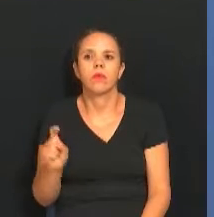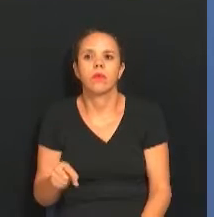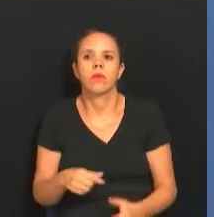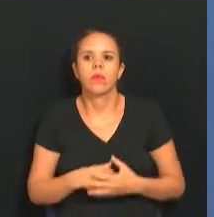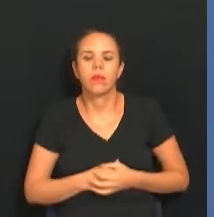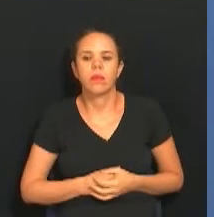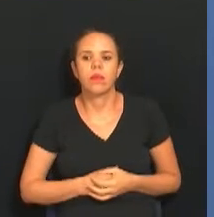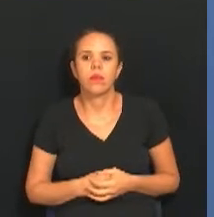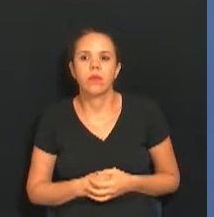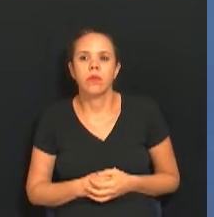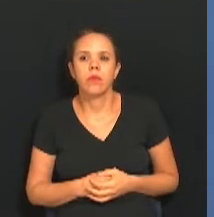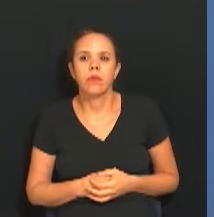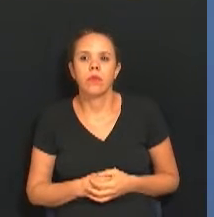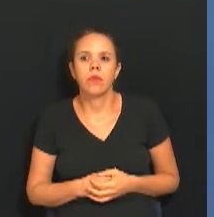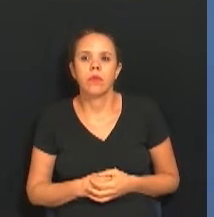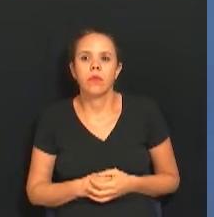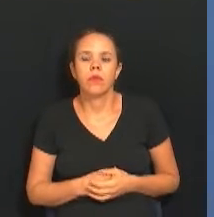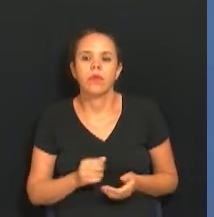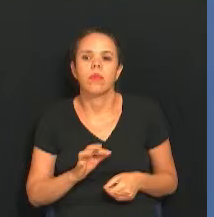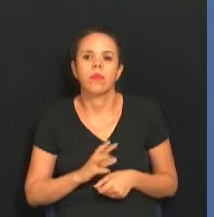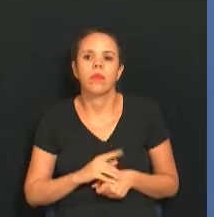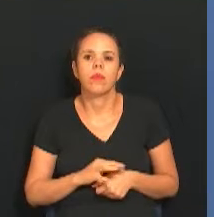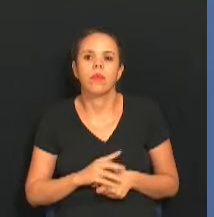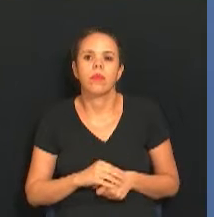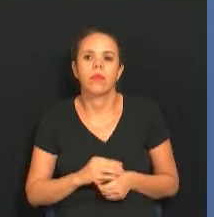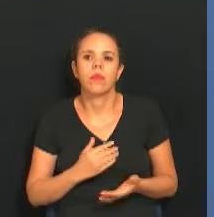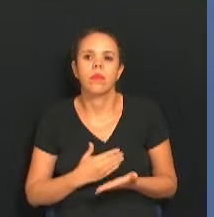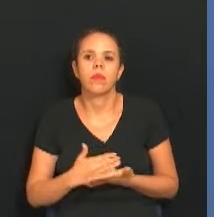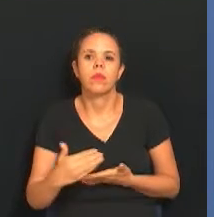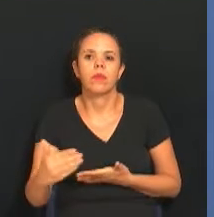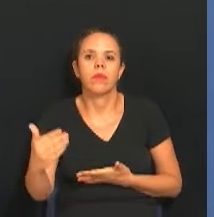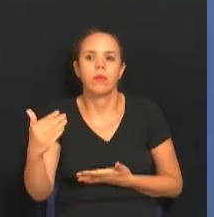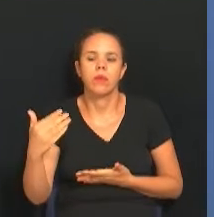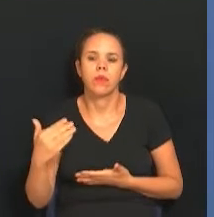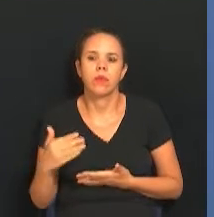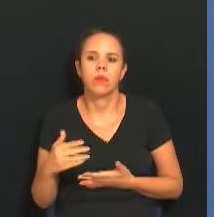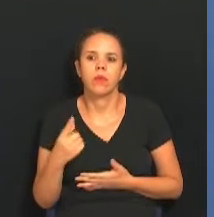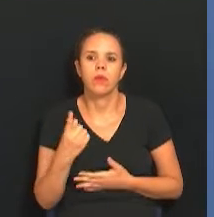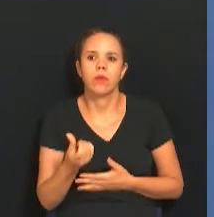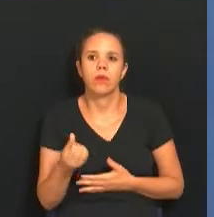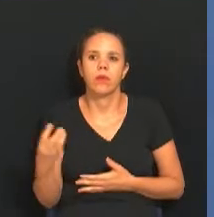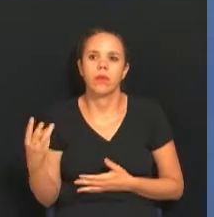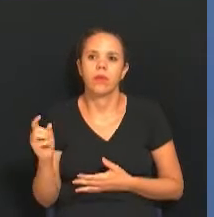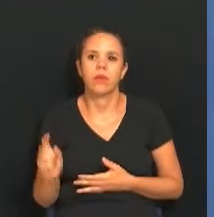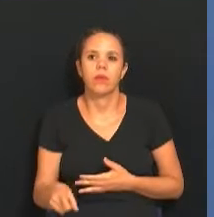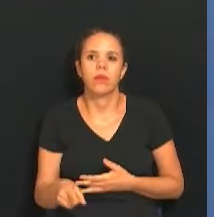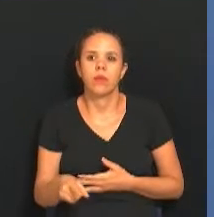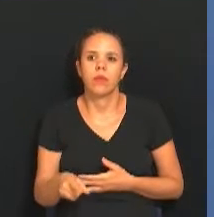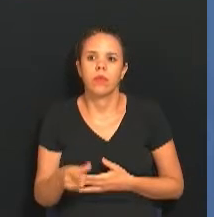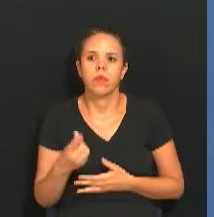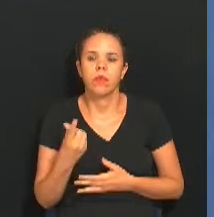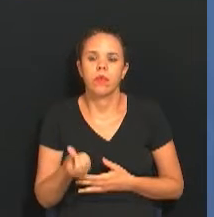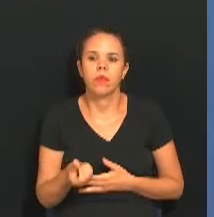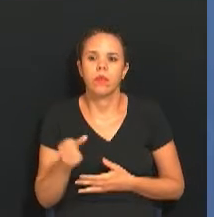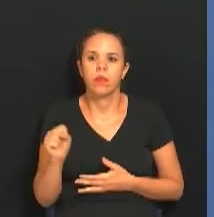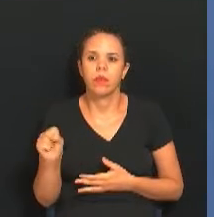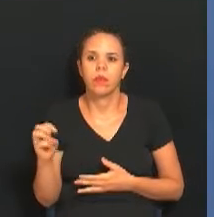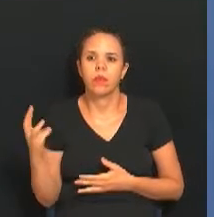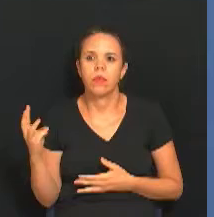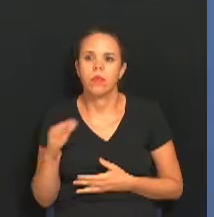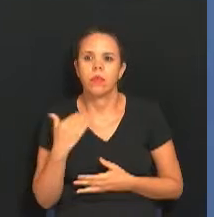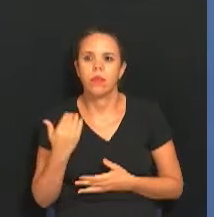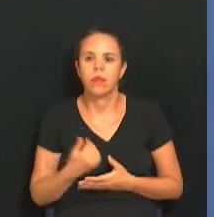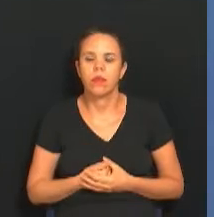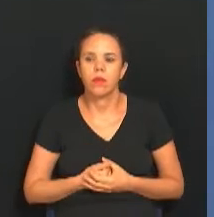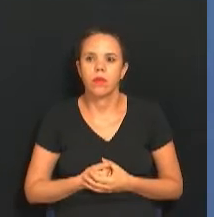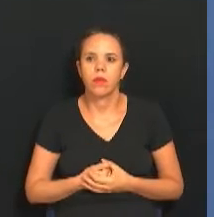4930201 41 casos da doença desde o início da pandemia com 163 mil cento e oitenta e três ovos